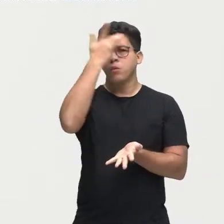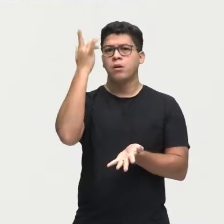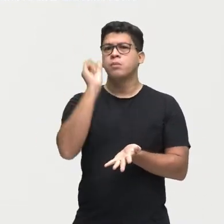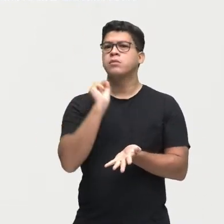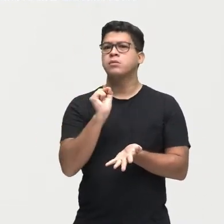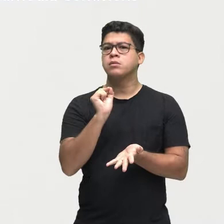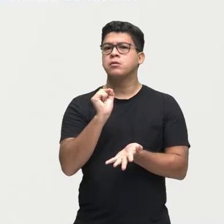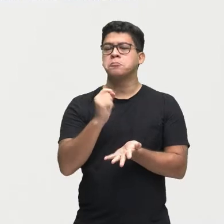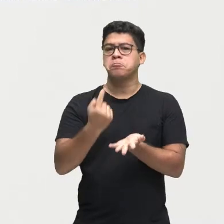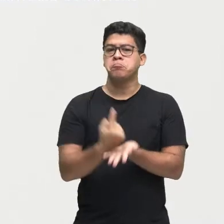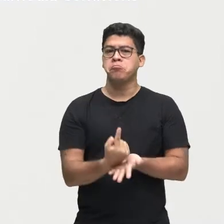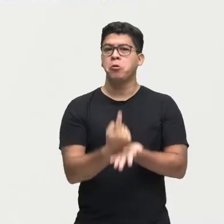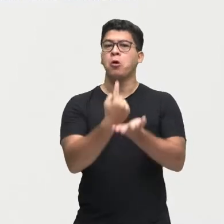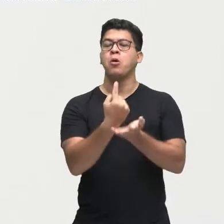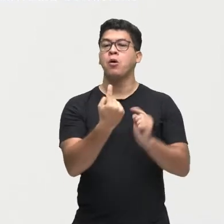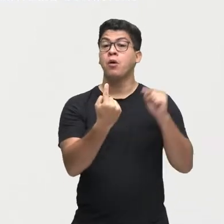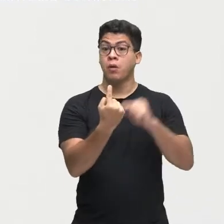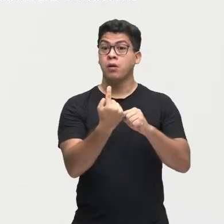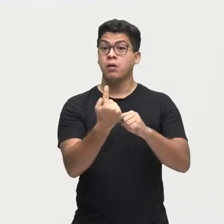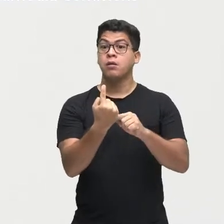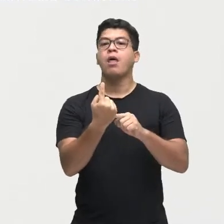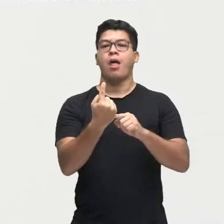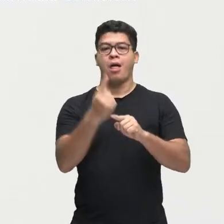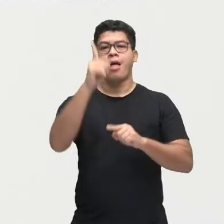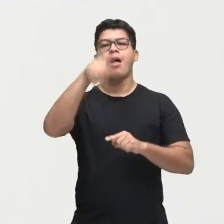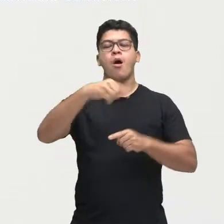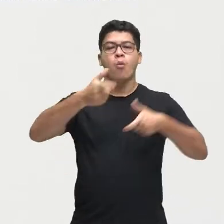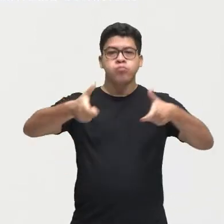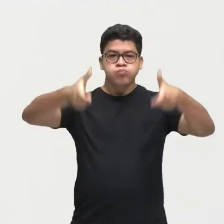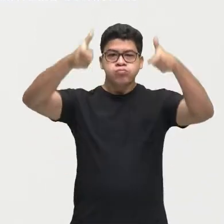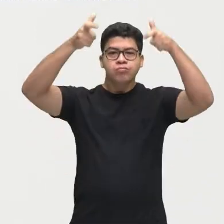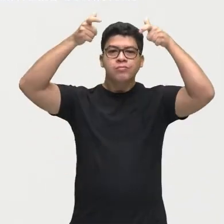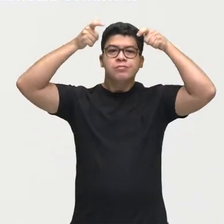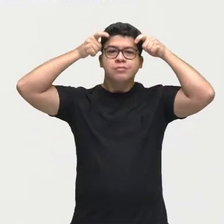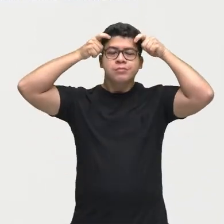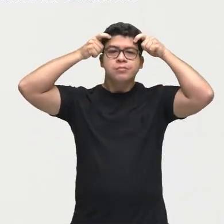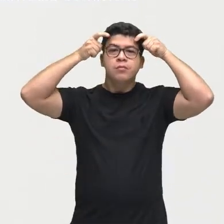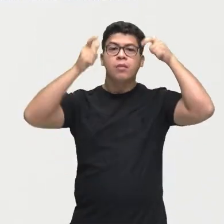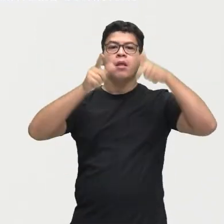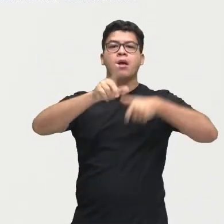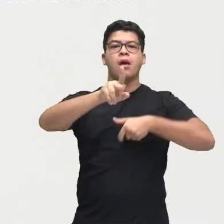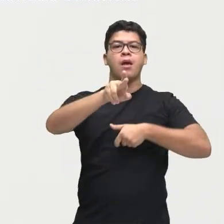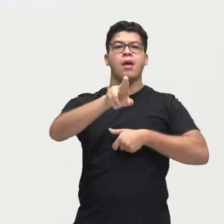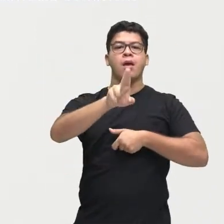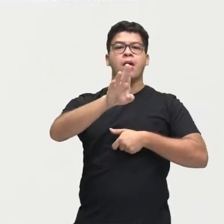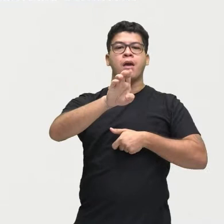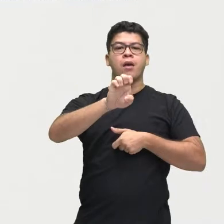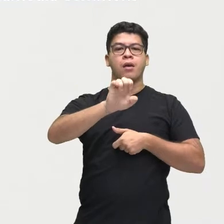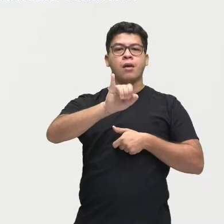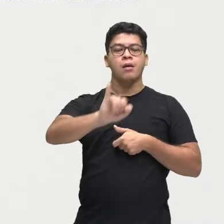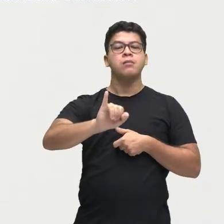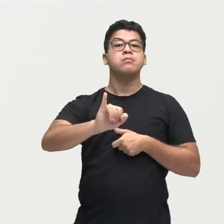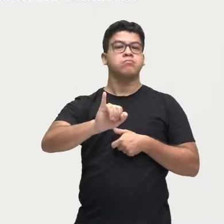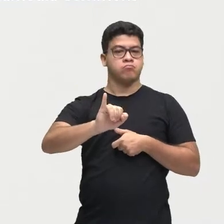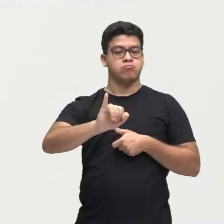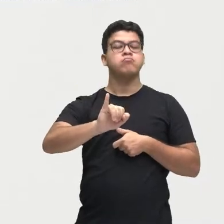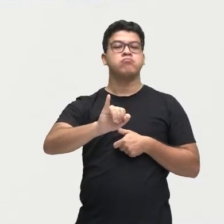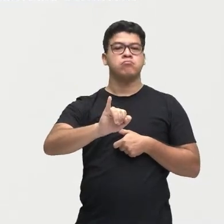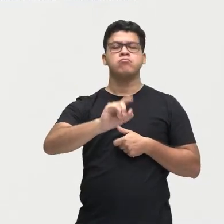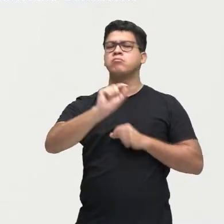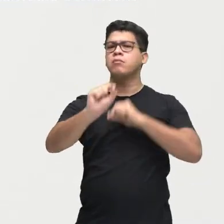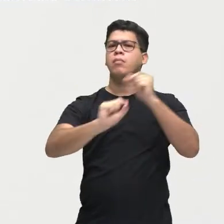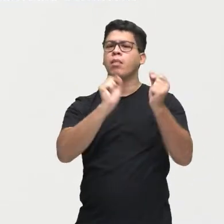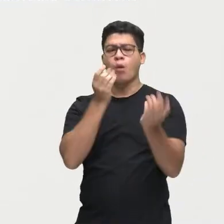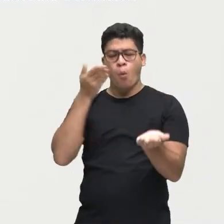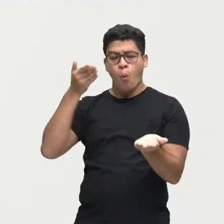caso, temos aí quem? O rei, não é mesmo? Então, o rei está com aquele poder centralizado